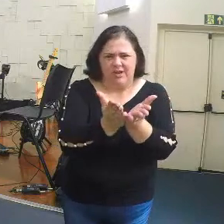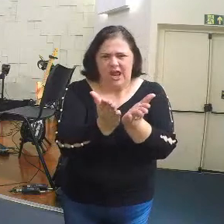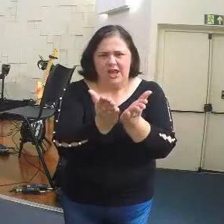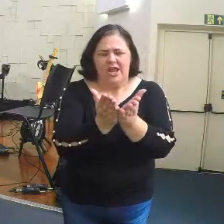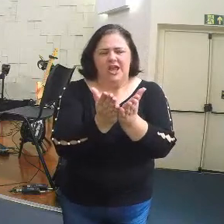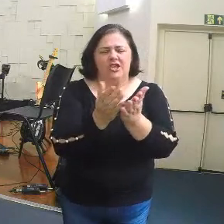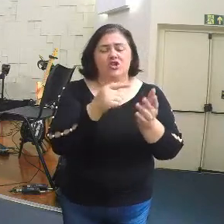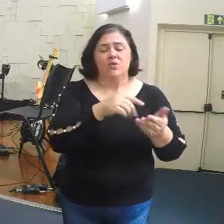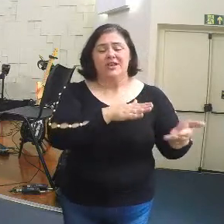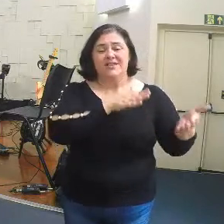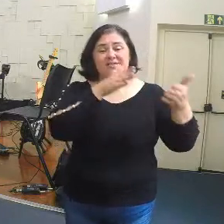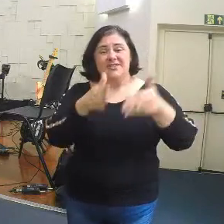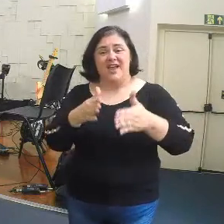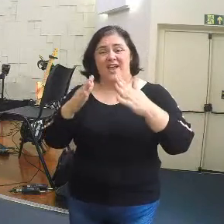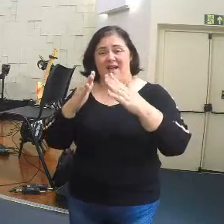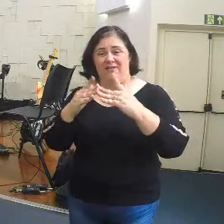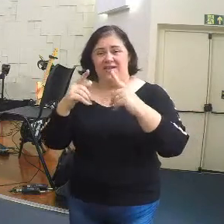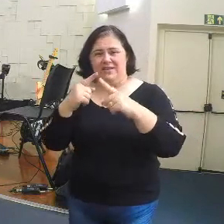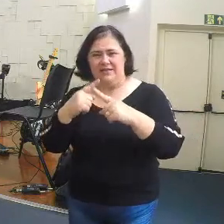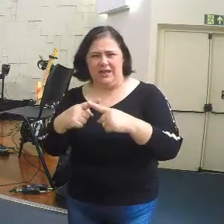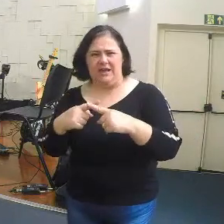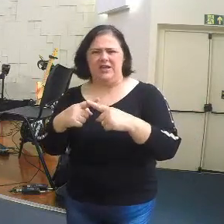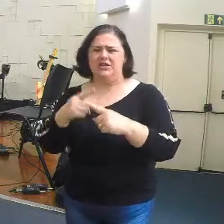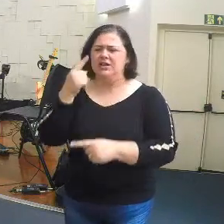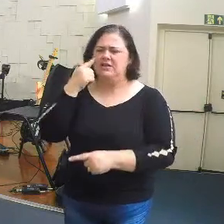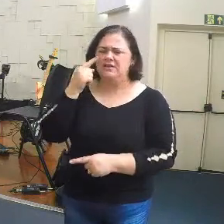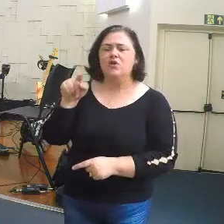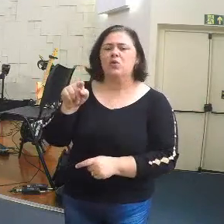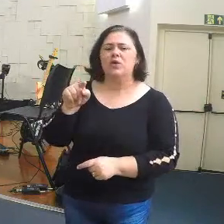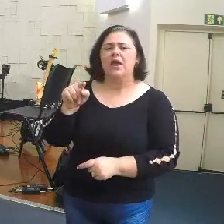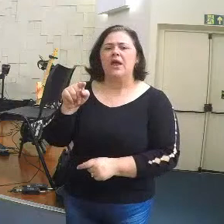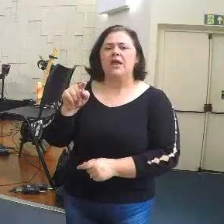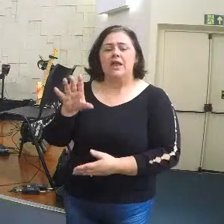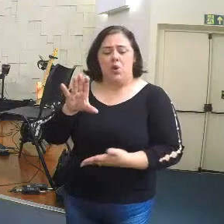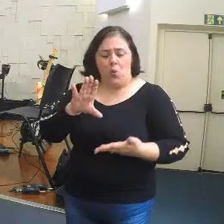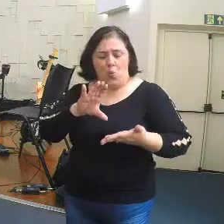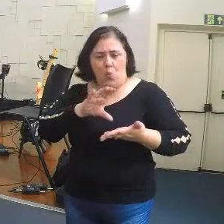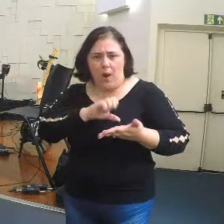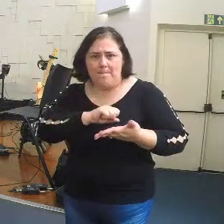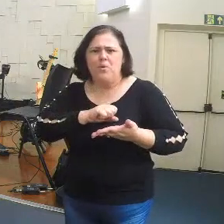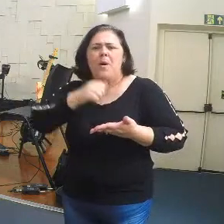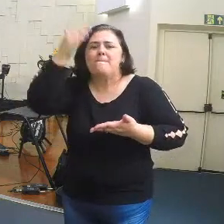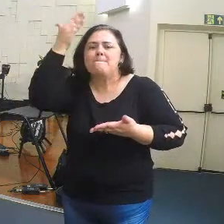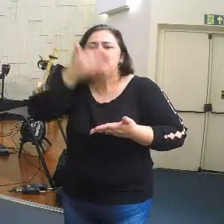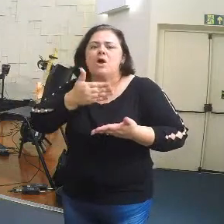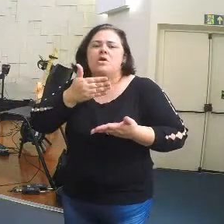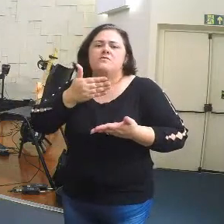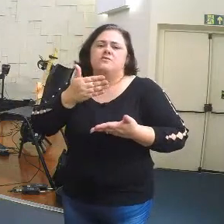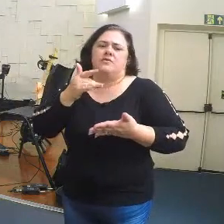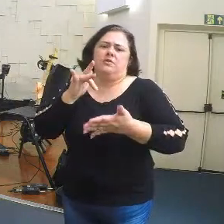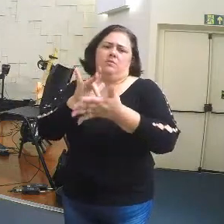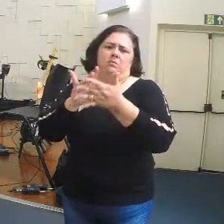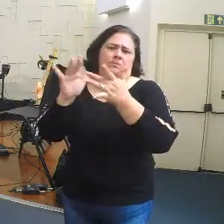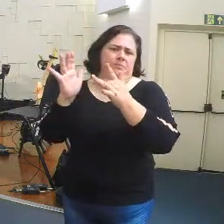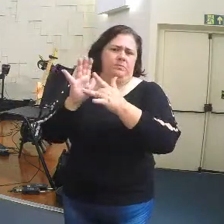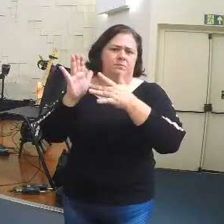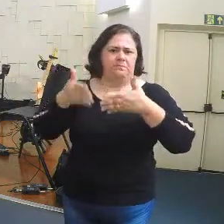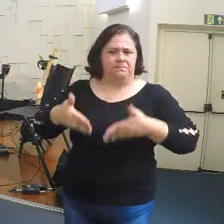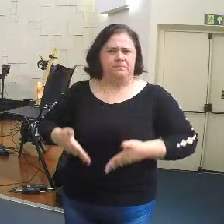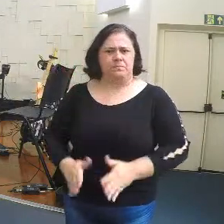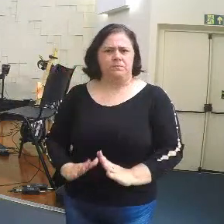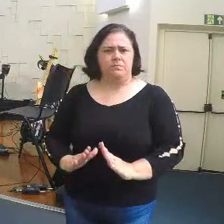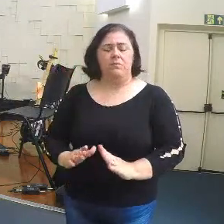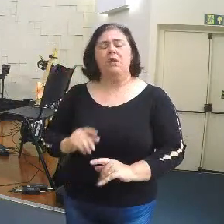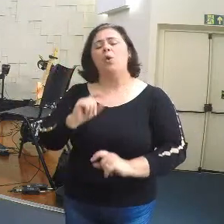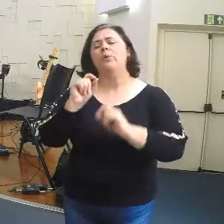e encontravam o ensino de que o amor era a prova da manifestação de Deus, como eles enfatizavam